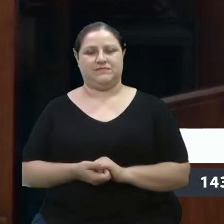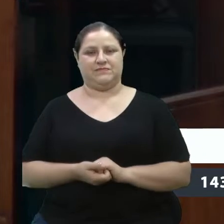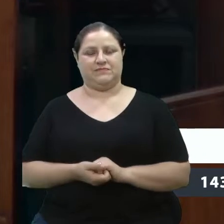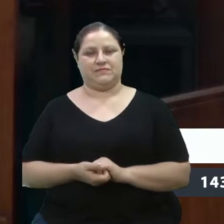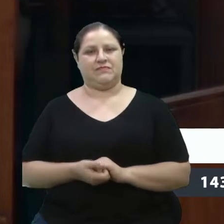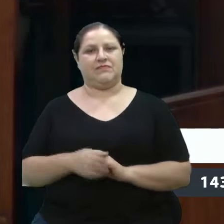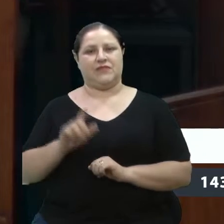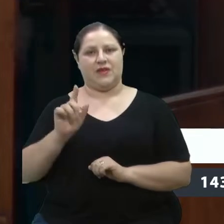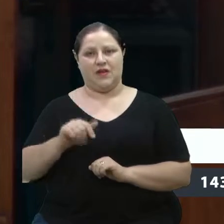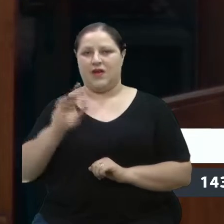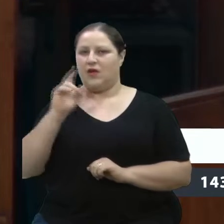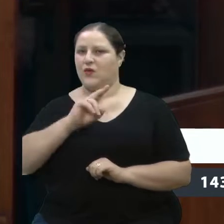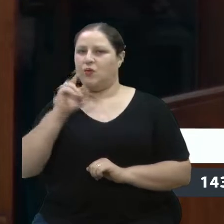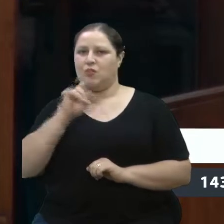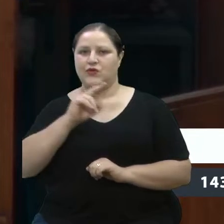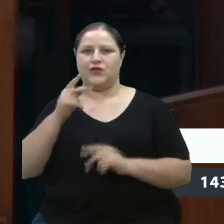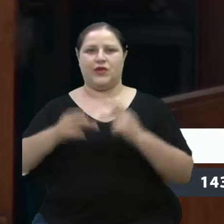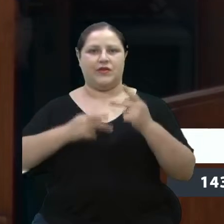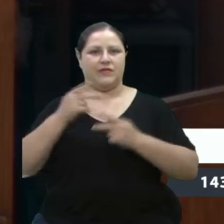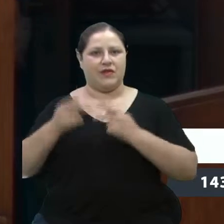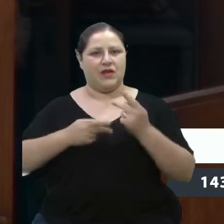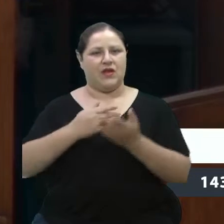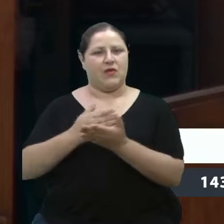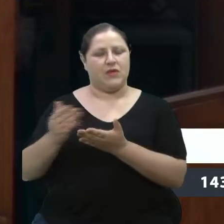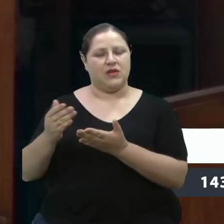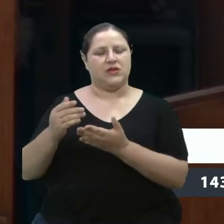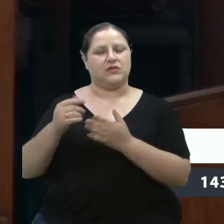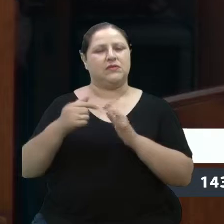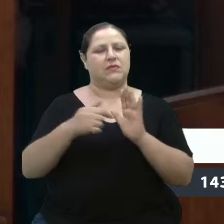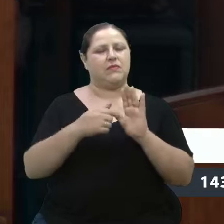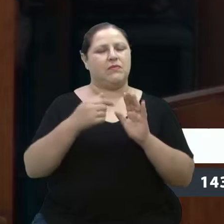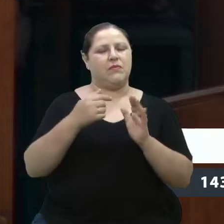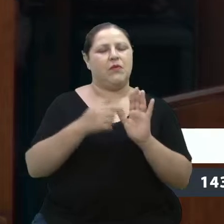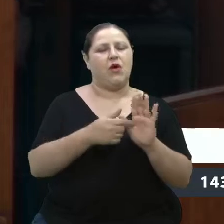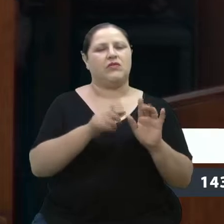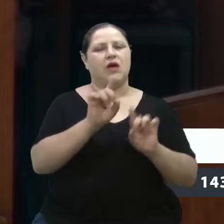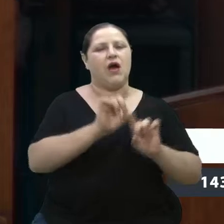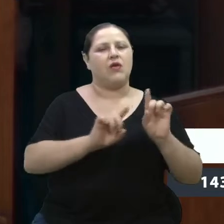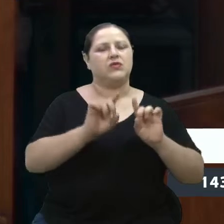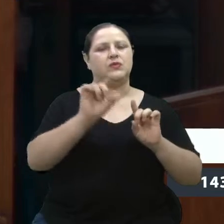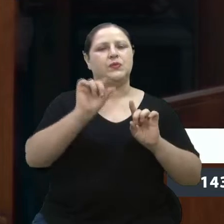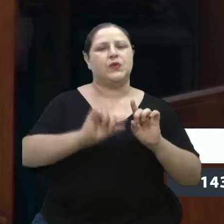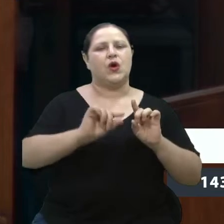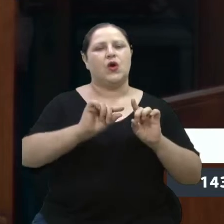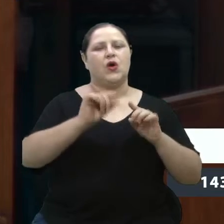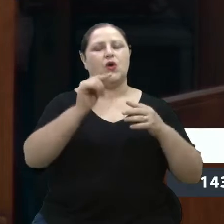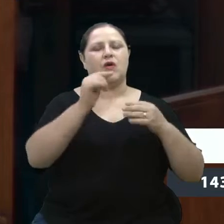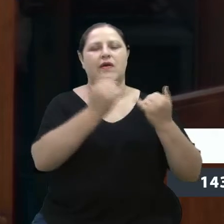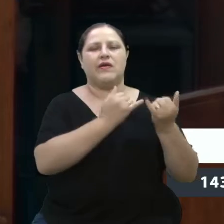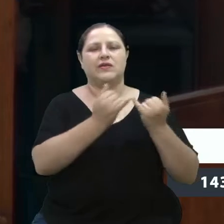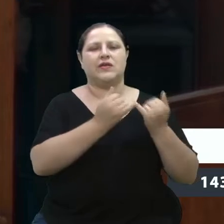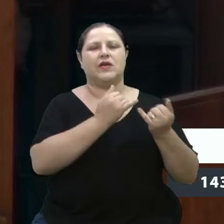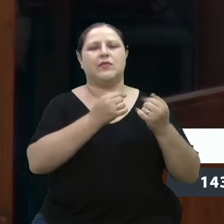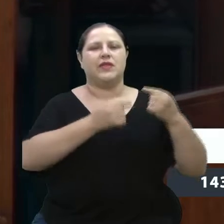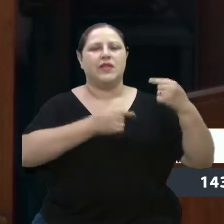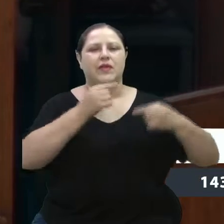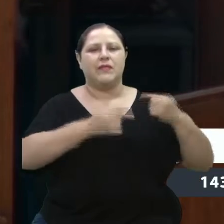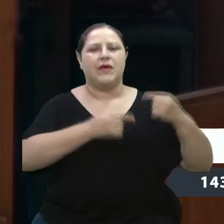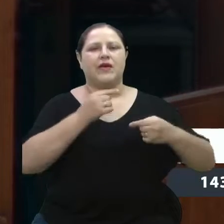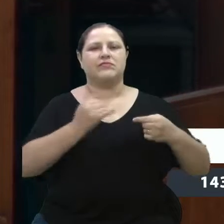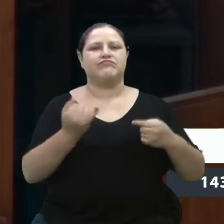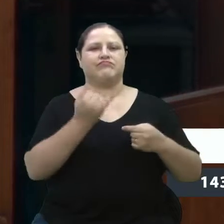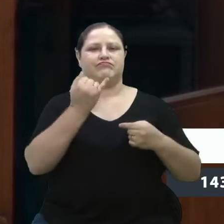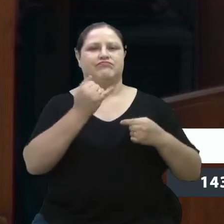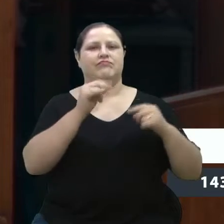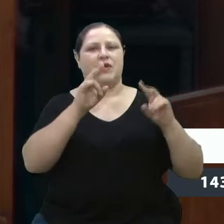É urgente que a gente comece a falar, só para dar alguns poucos exemplos de alguns debates muito importantes e essenciais, como a